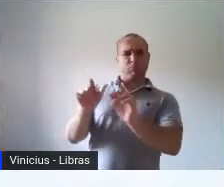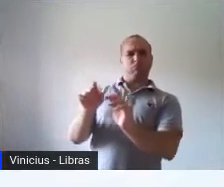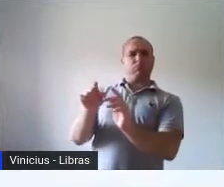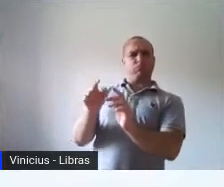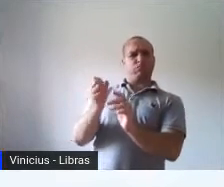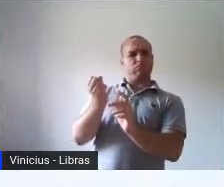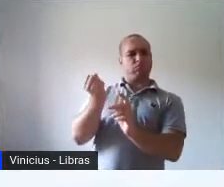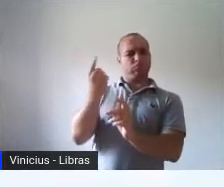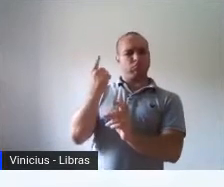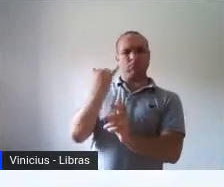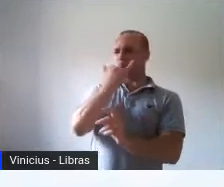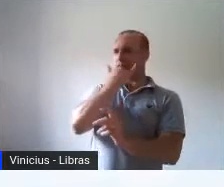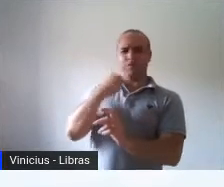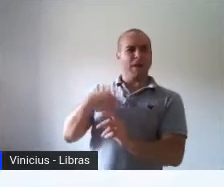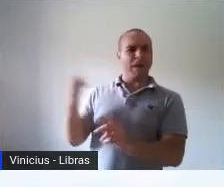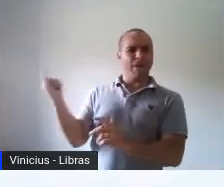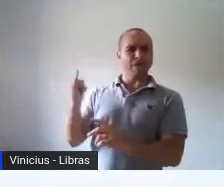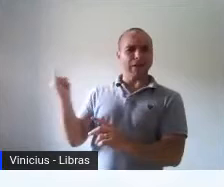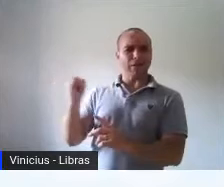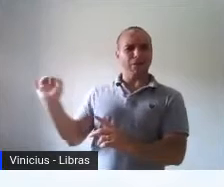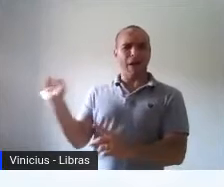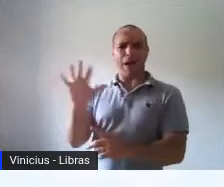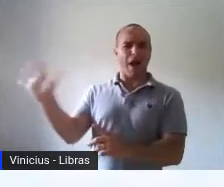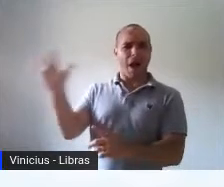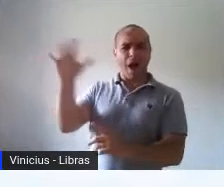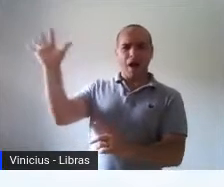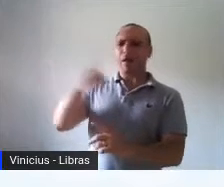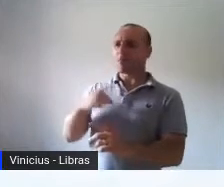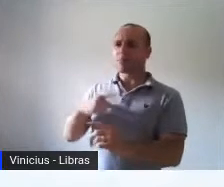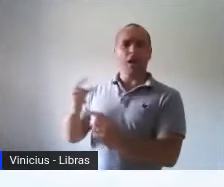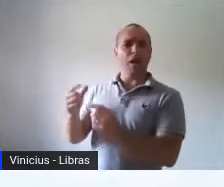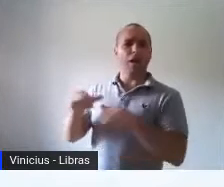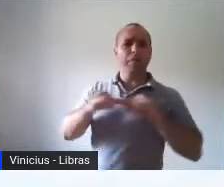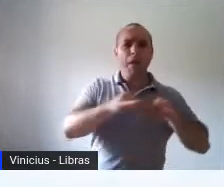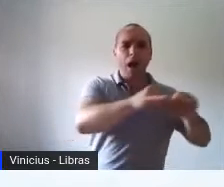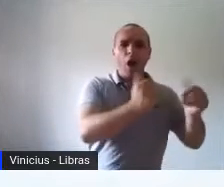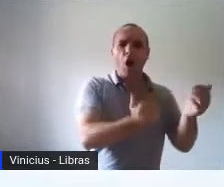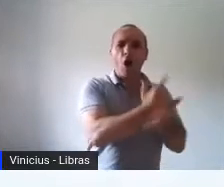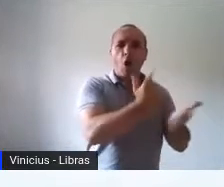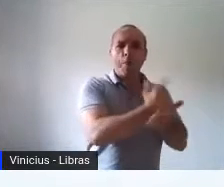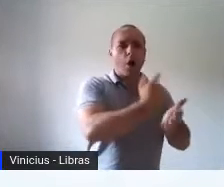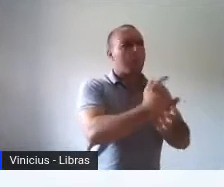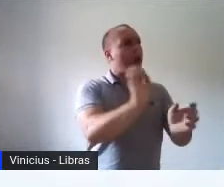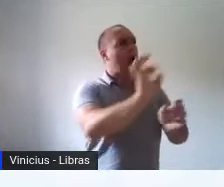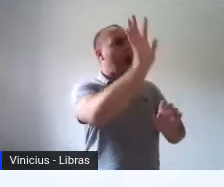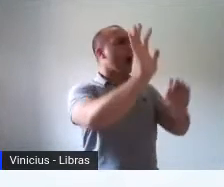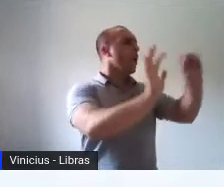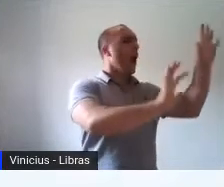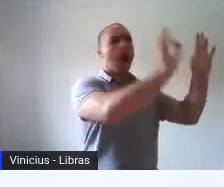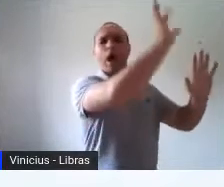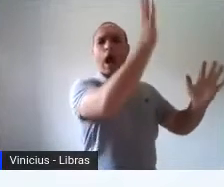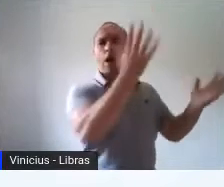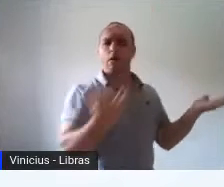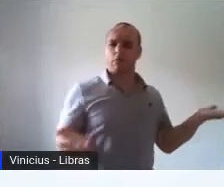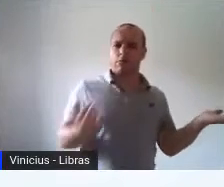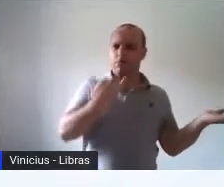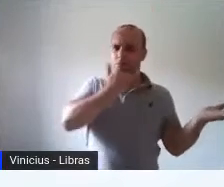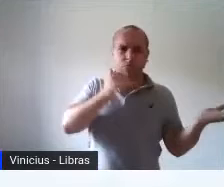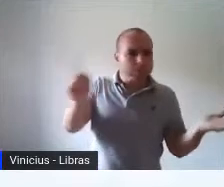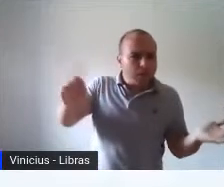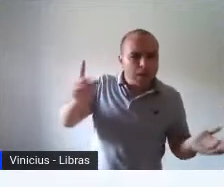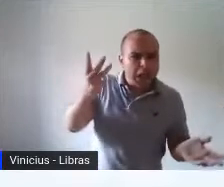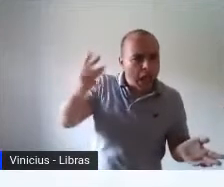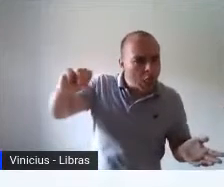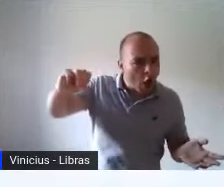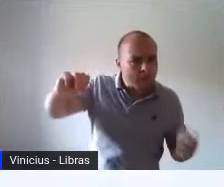estava numa tendência de alta já no final de 2019, ele teve que rever o valor para 1.045, né?